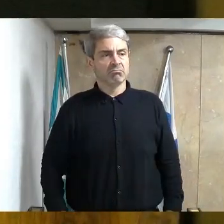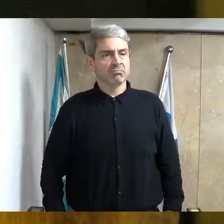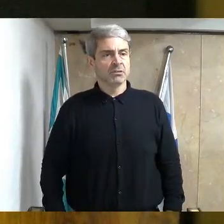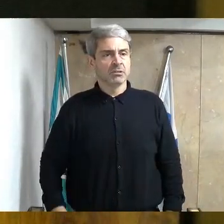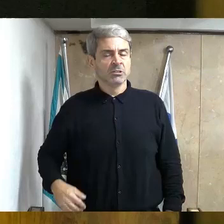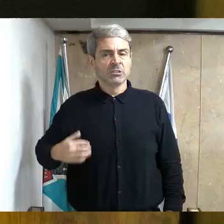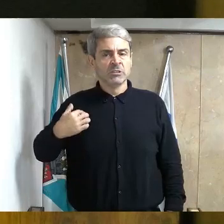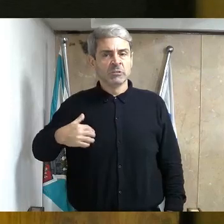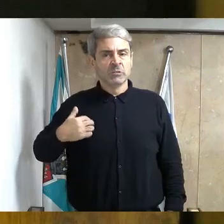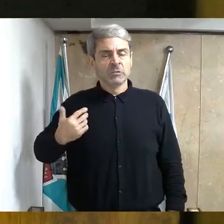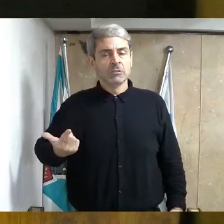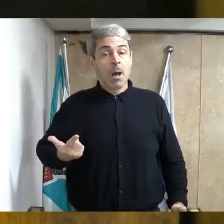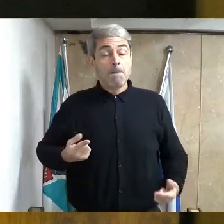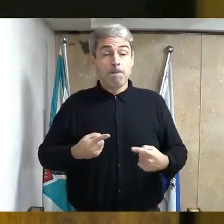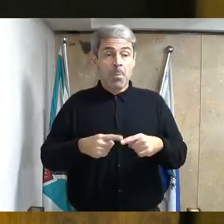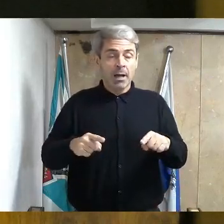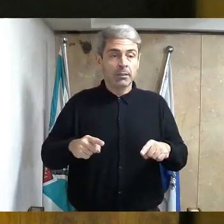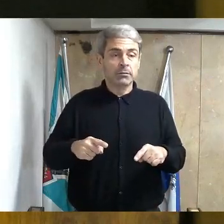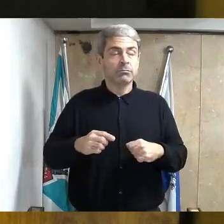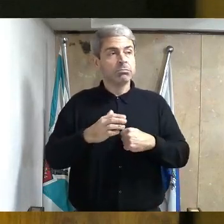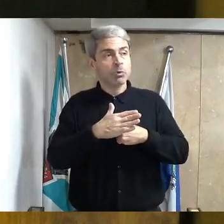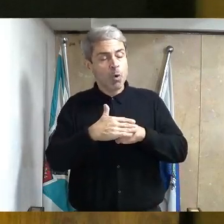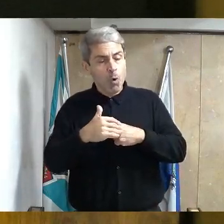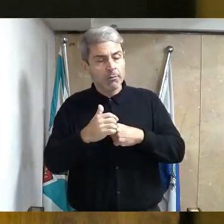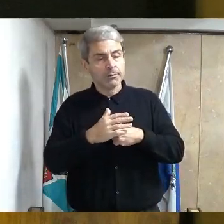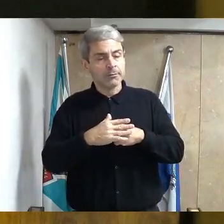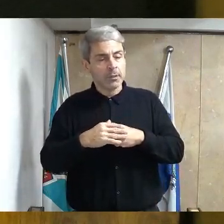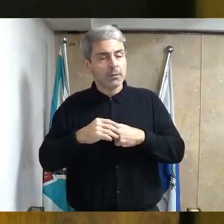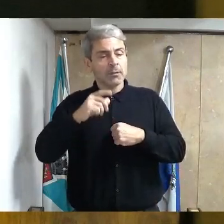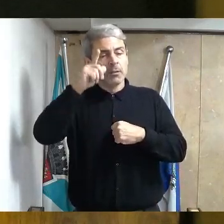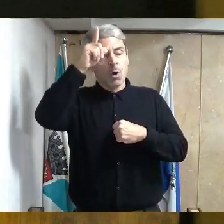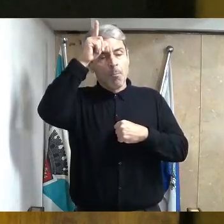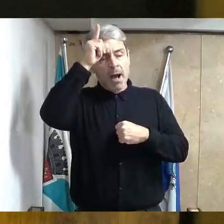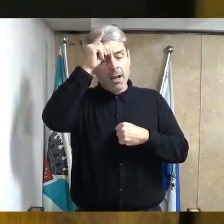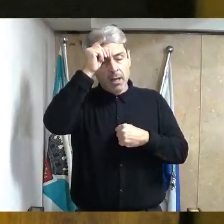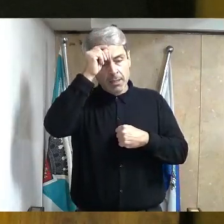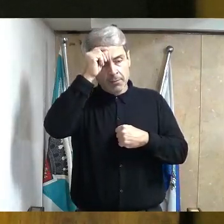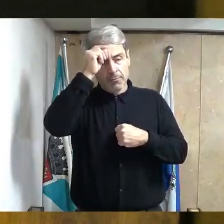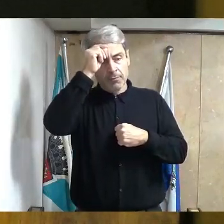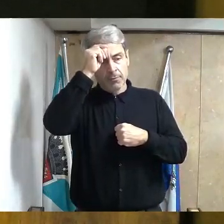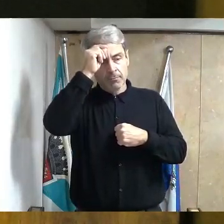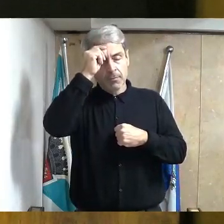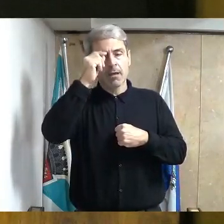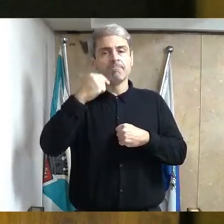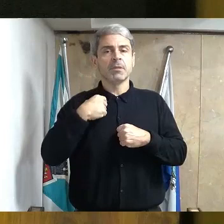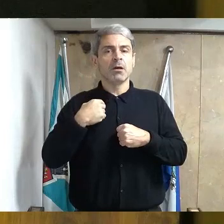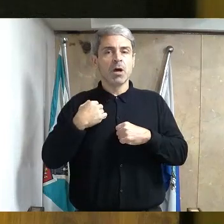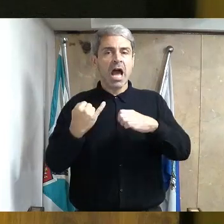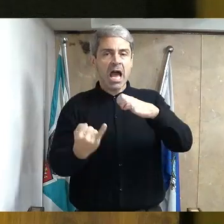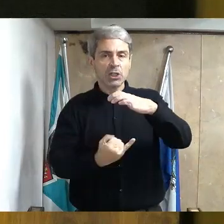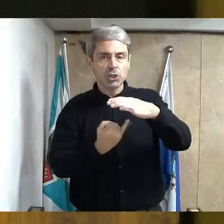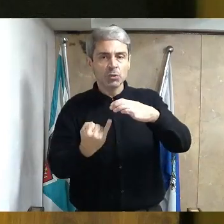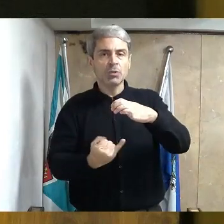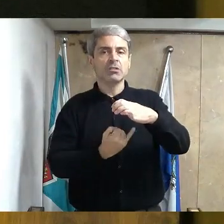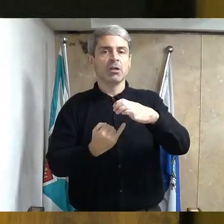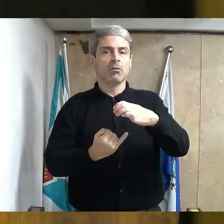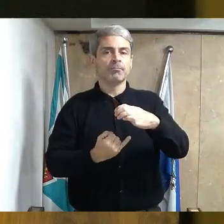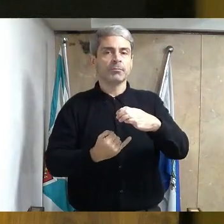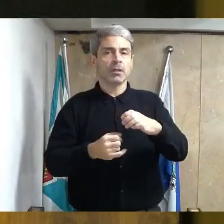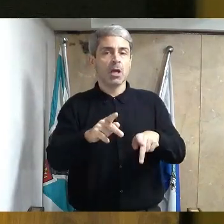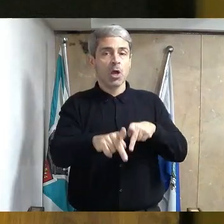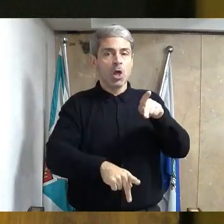Mas eu, o que me consola e o que me conforta são a instituição, é o povo brasileiro